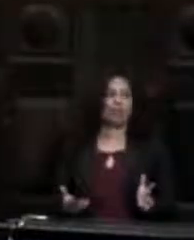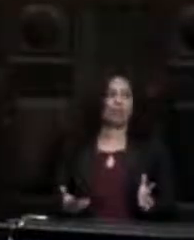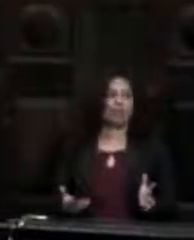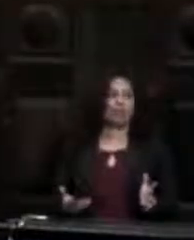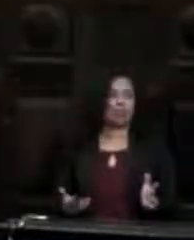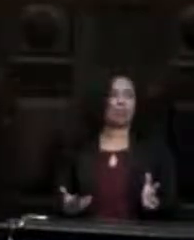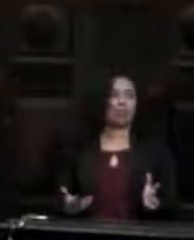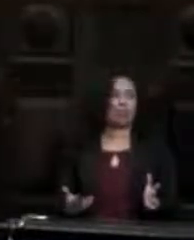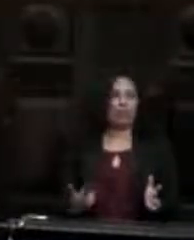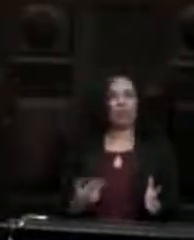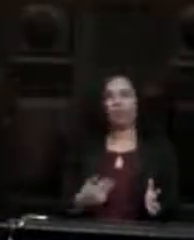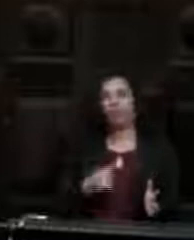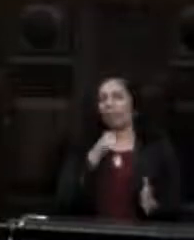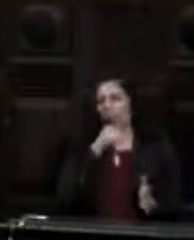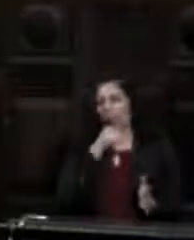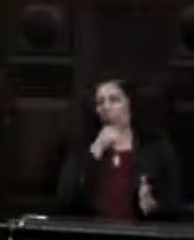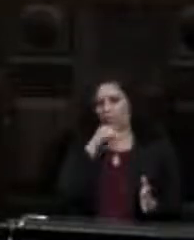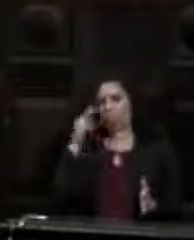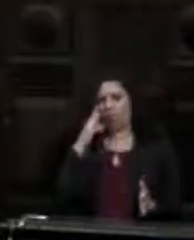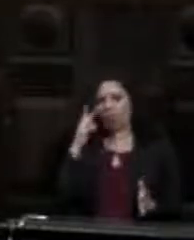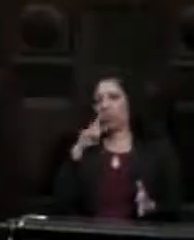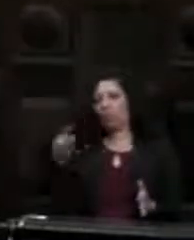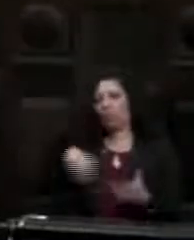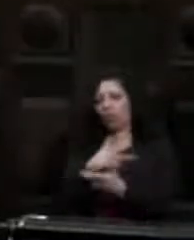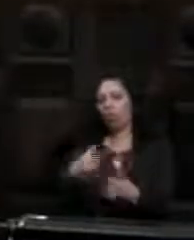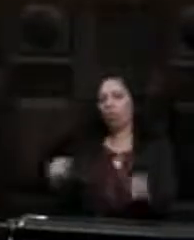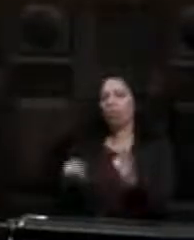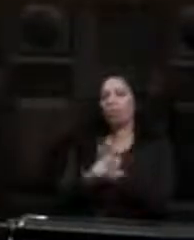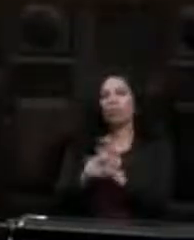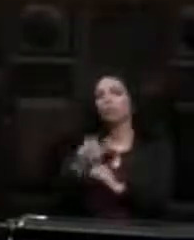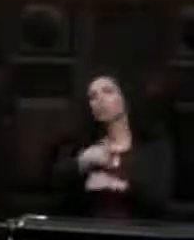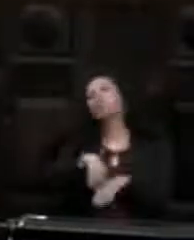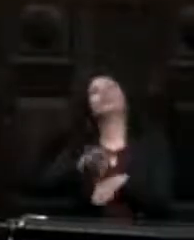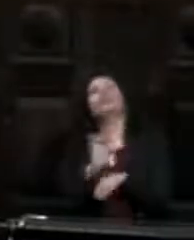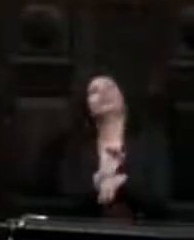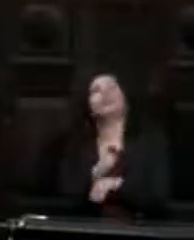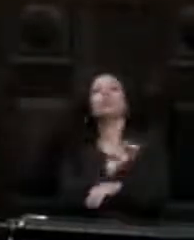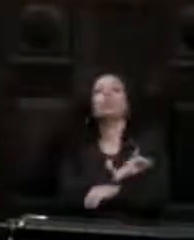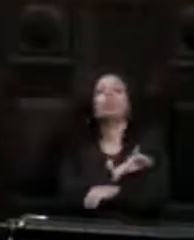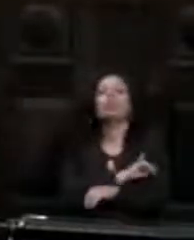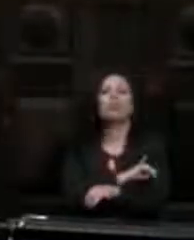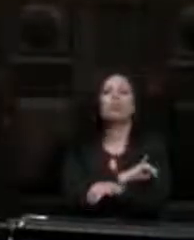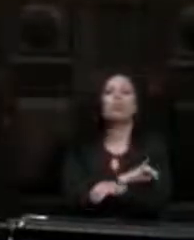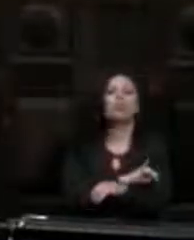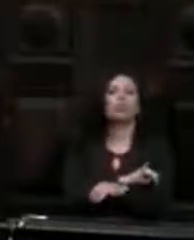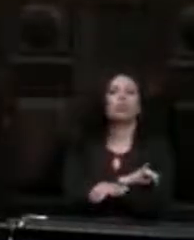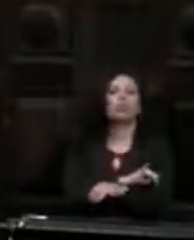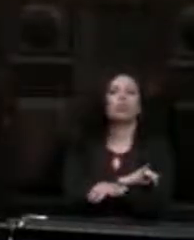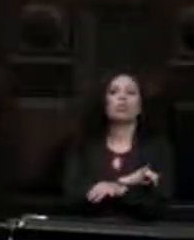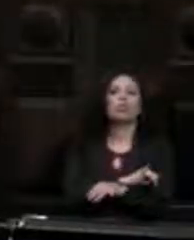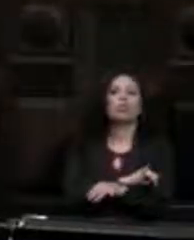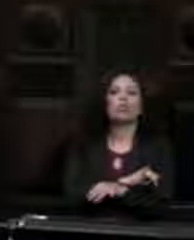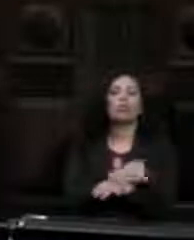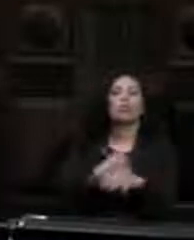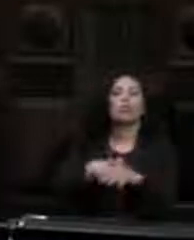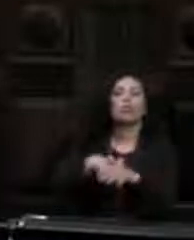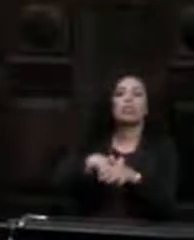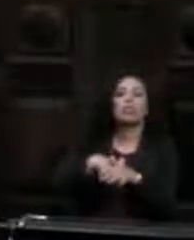captar recursos para o Tesouro com esse tipo de atitude, de procedimento, significa